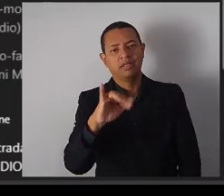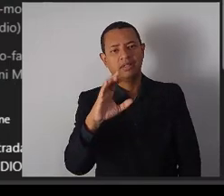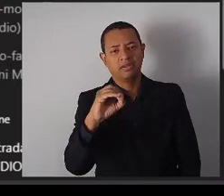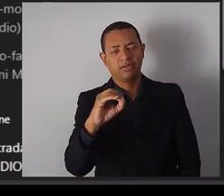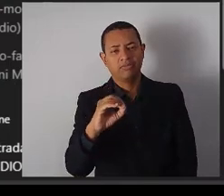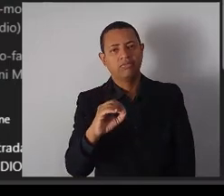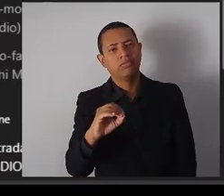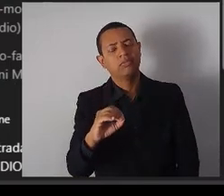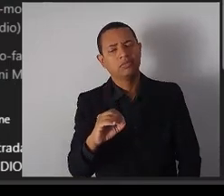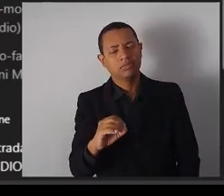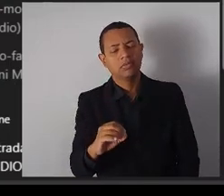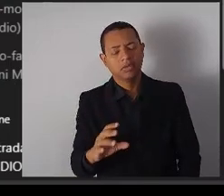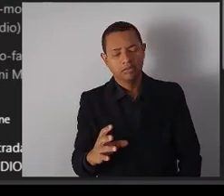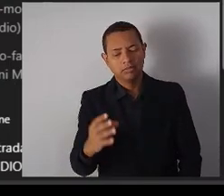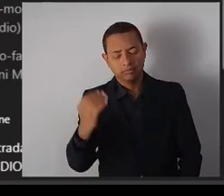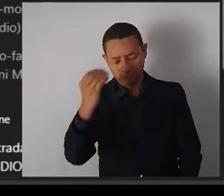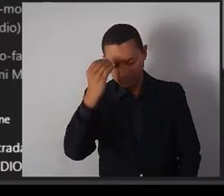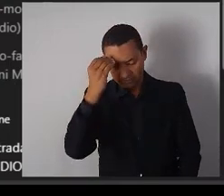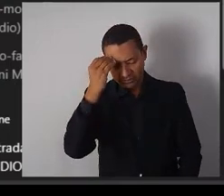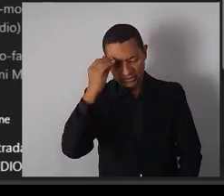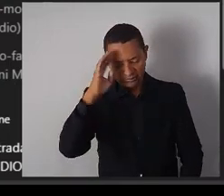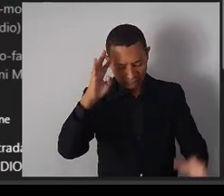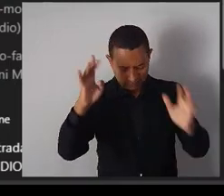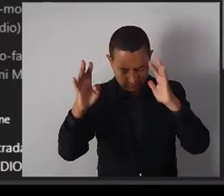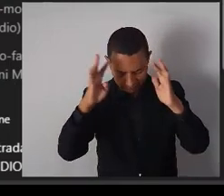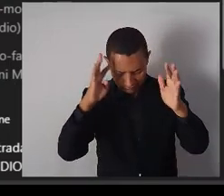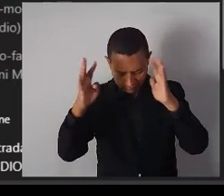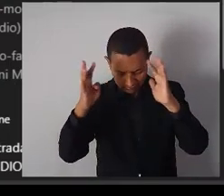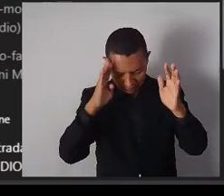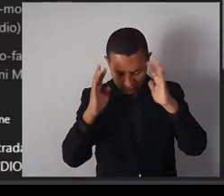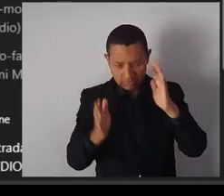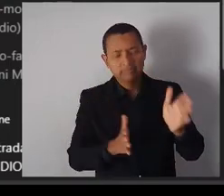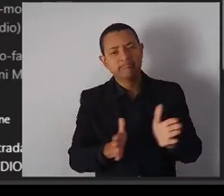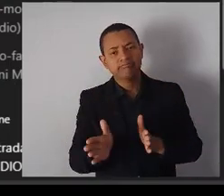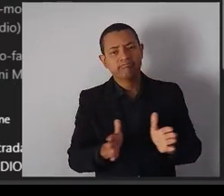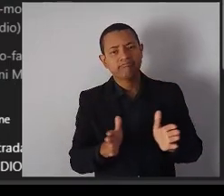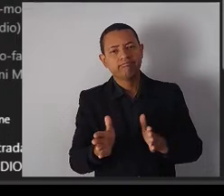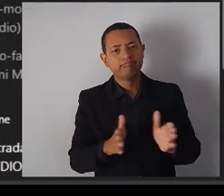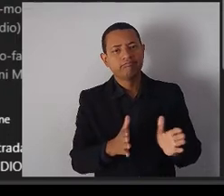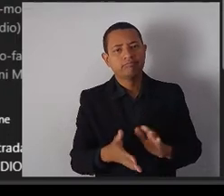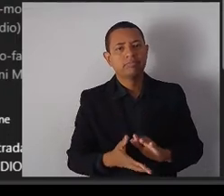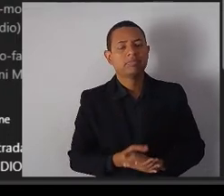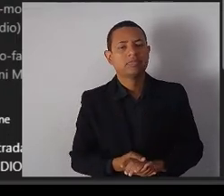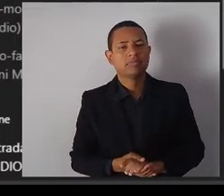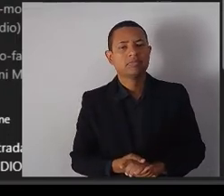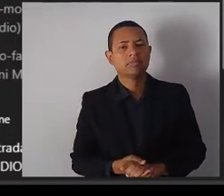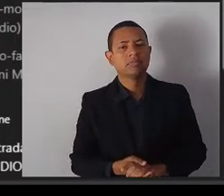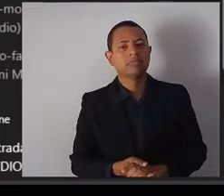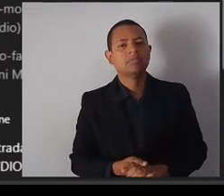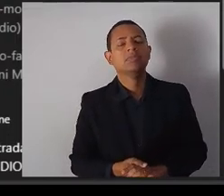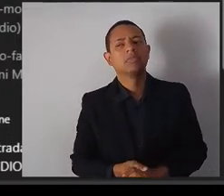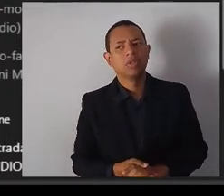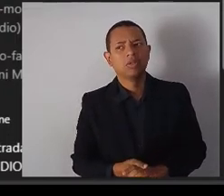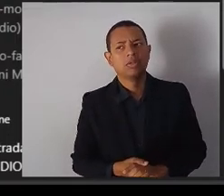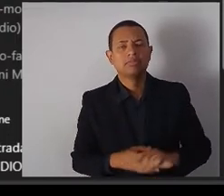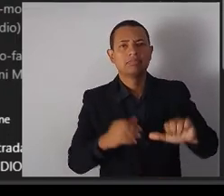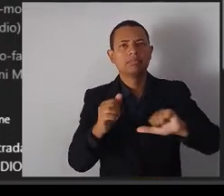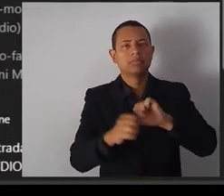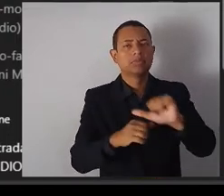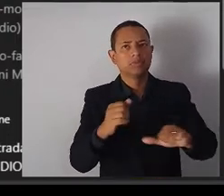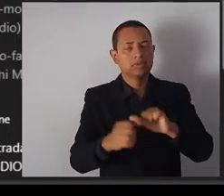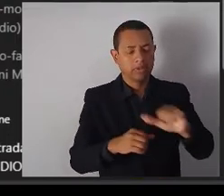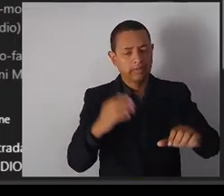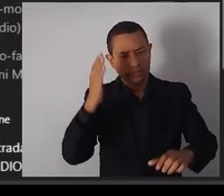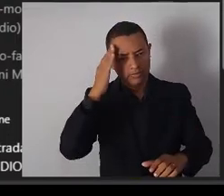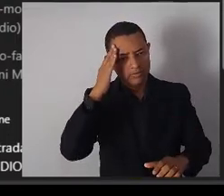pela sua compreensão, pela sensibilidade, por refluir do seu entendimento inicial,